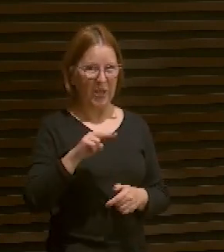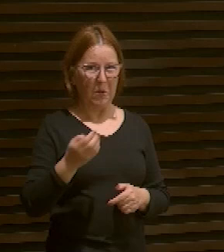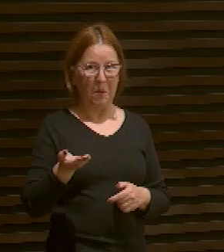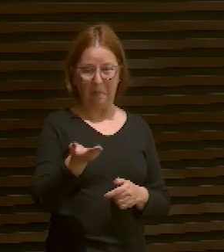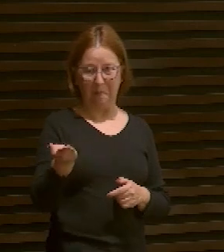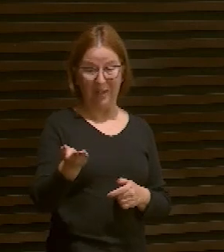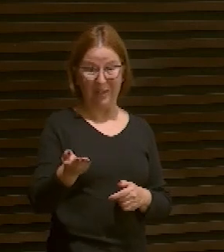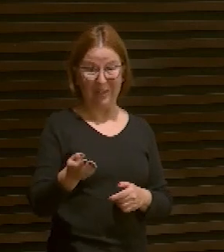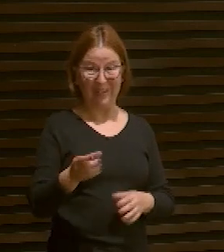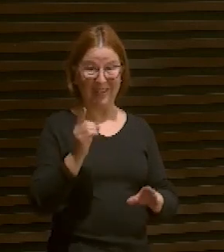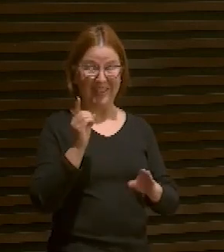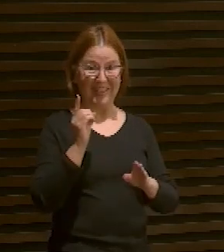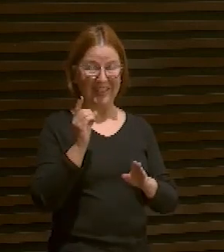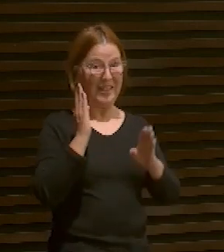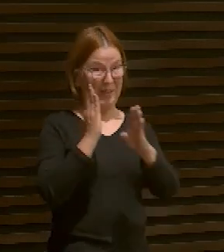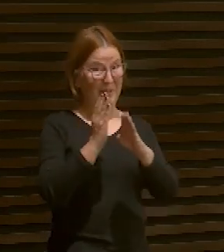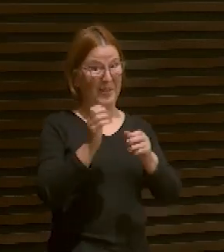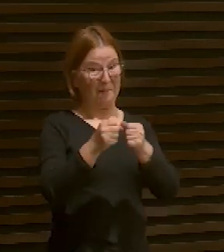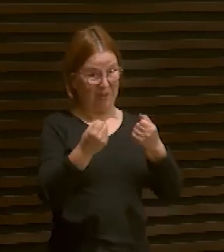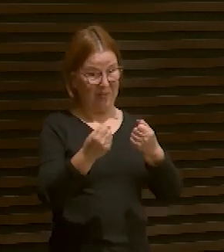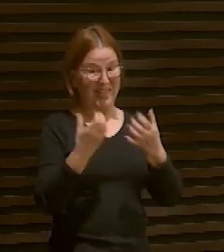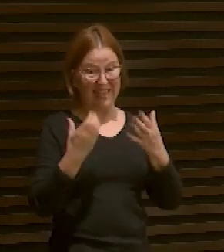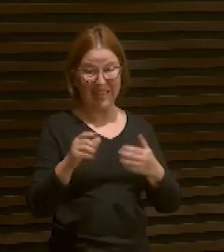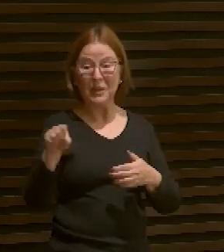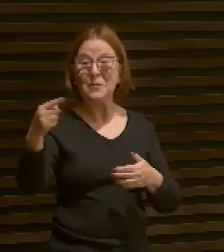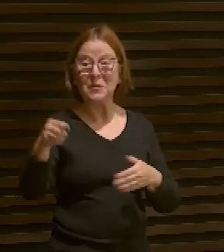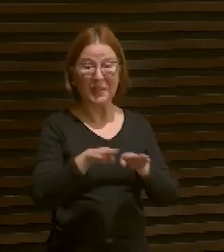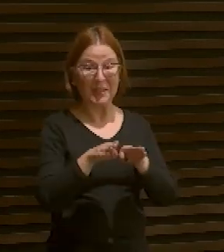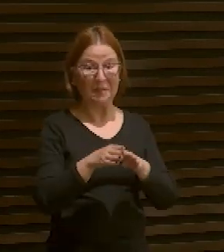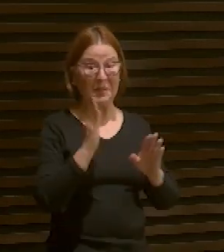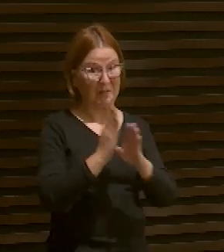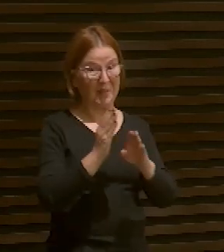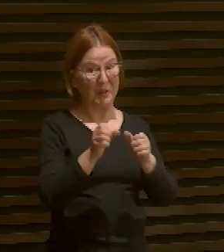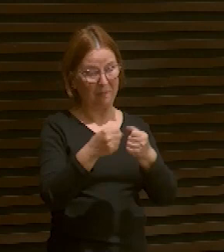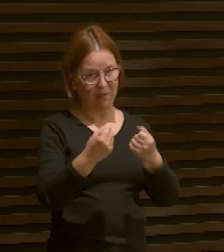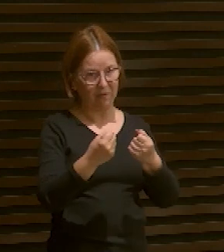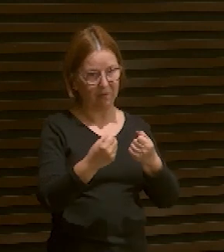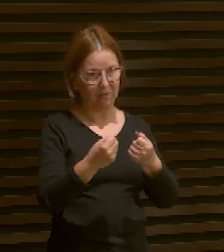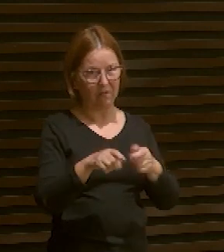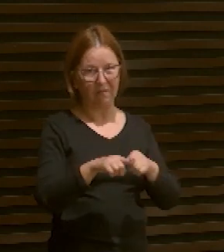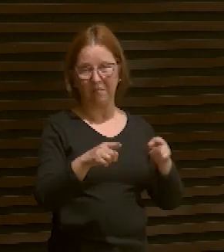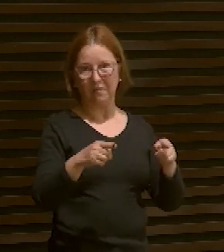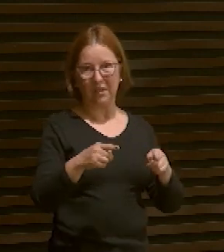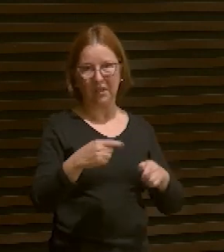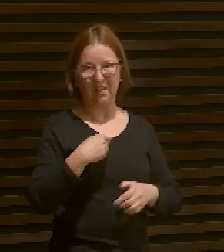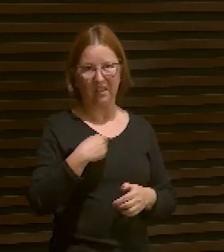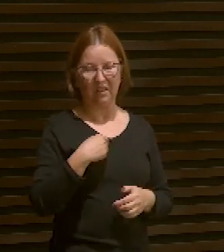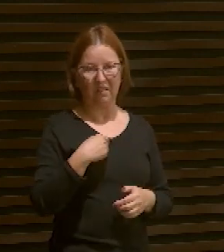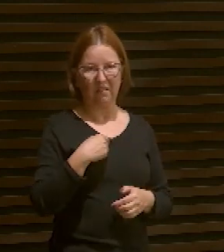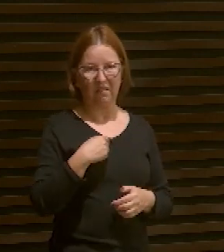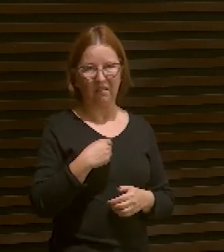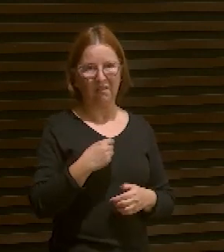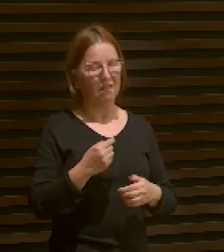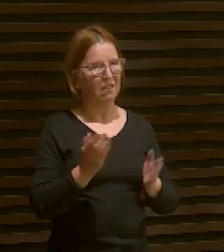encontrem o mesmo pão que eu encontrei. Mas e se eu sou um crente nominal.